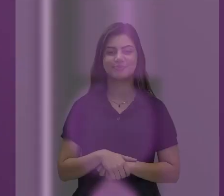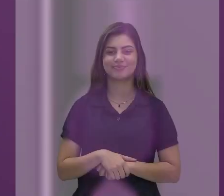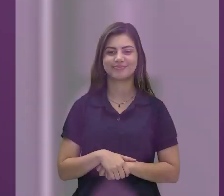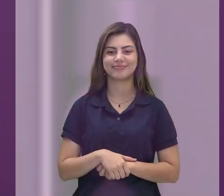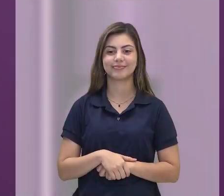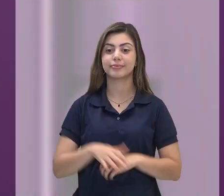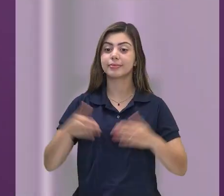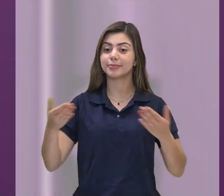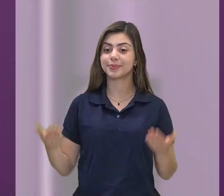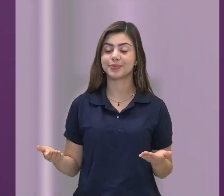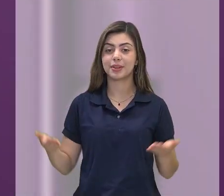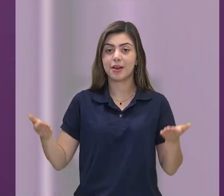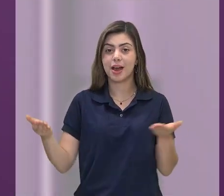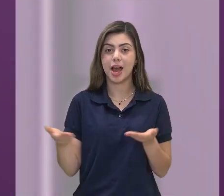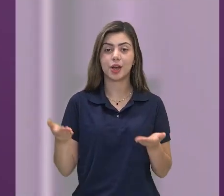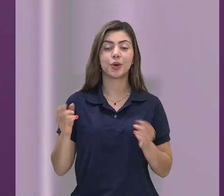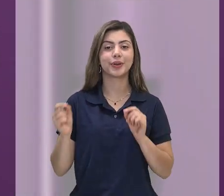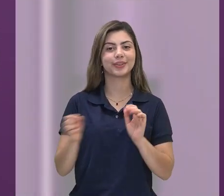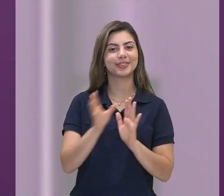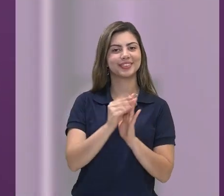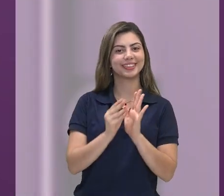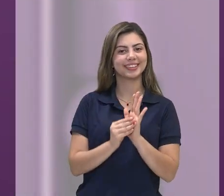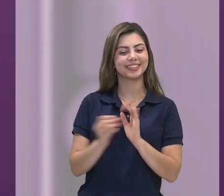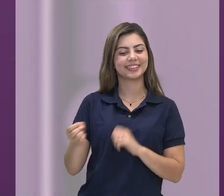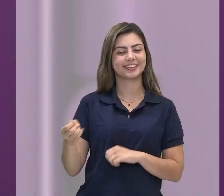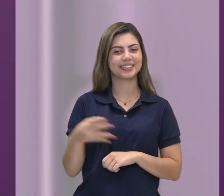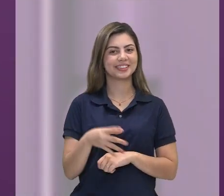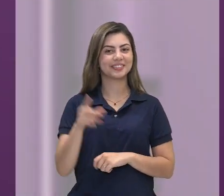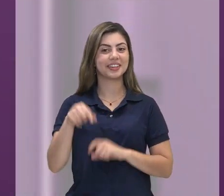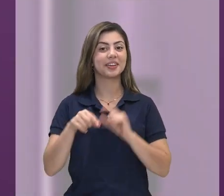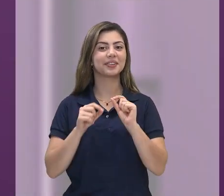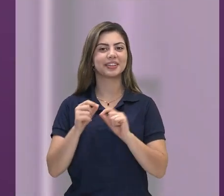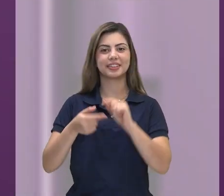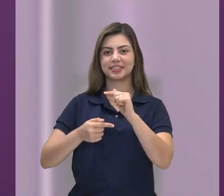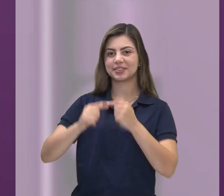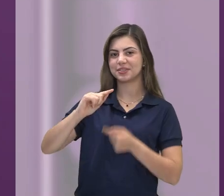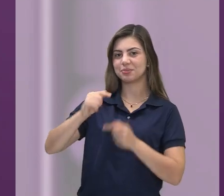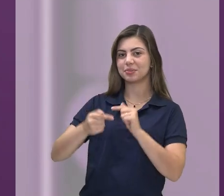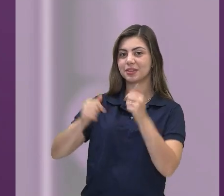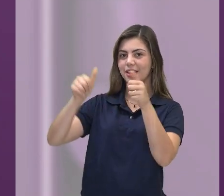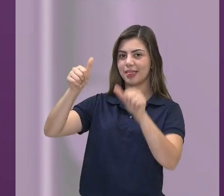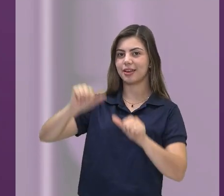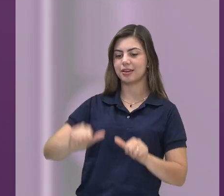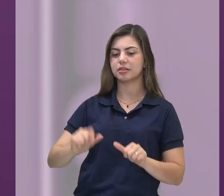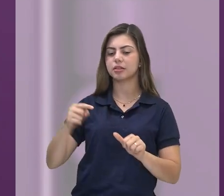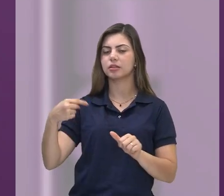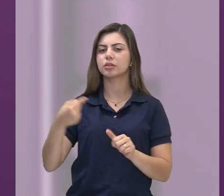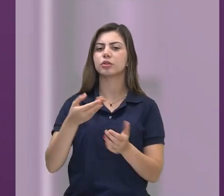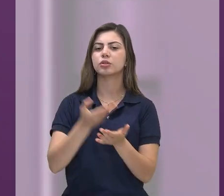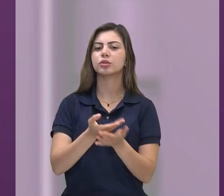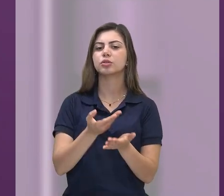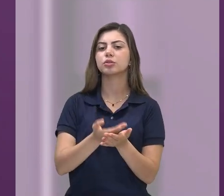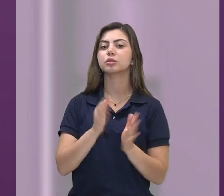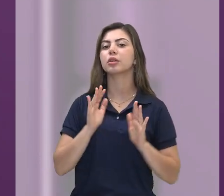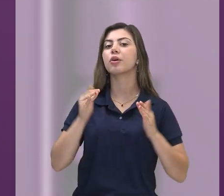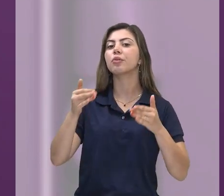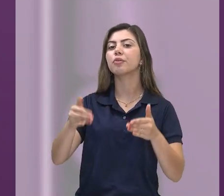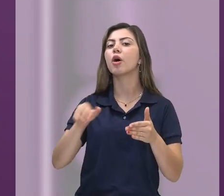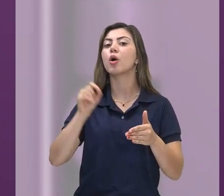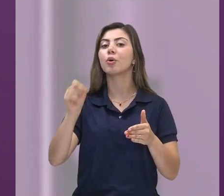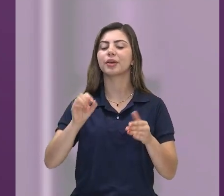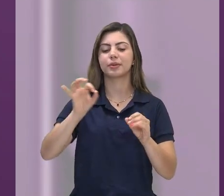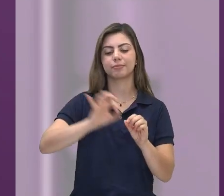Muito bem, então nesse novo conteúdo de geometria analítica, nós vamos estudar aí as cônicas, né, iniciando com o estudo